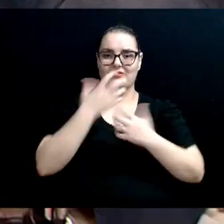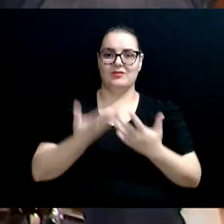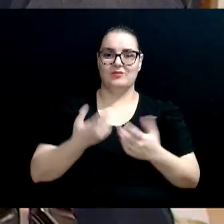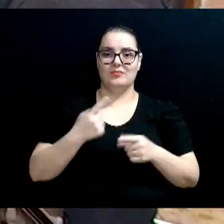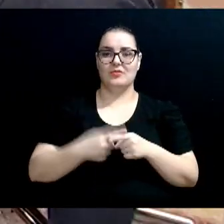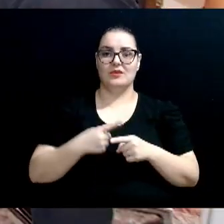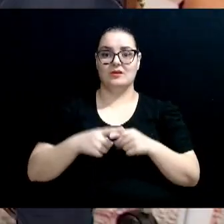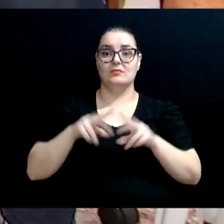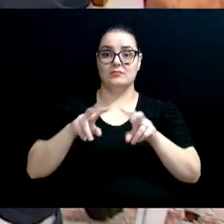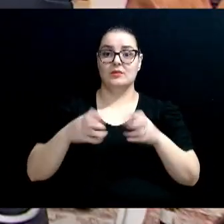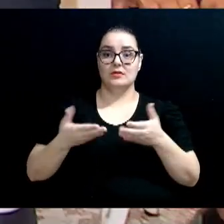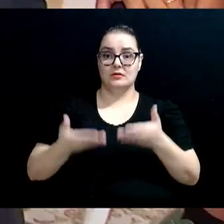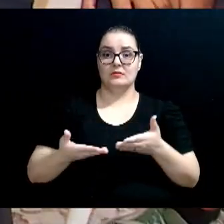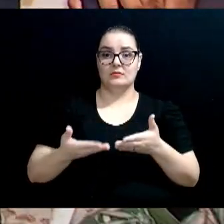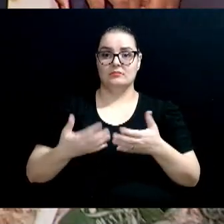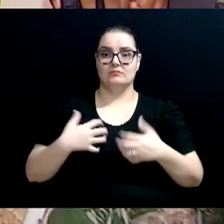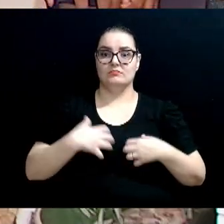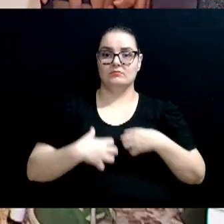que me trazia incômodo.